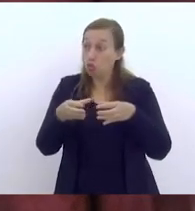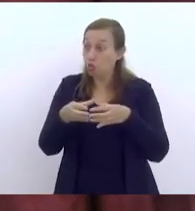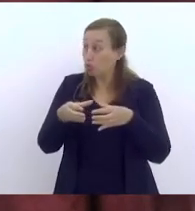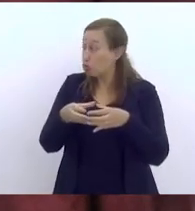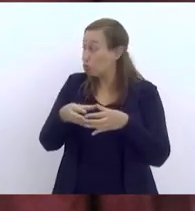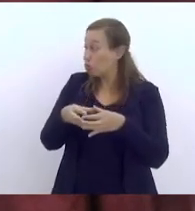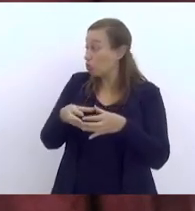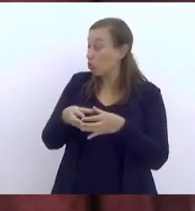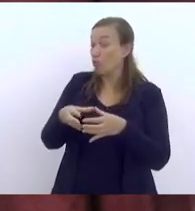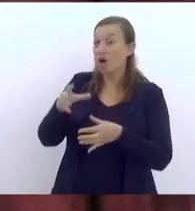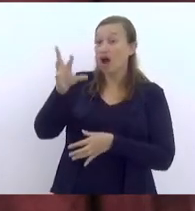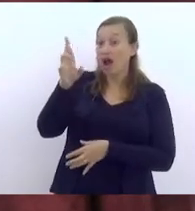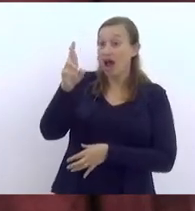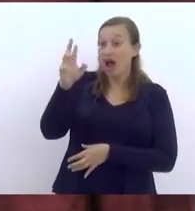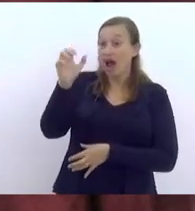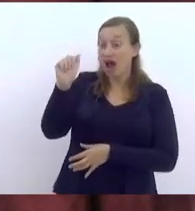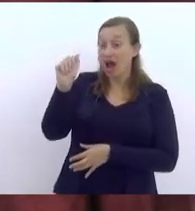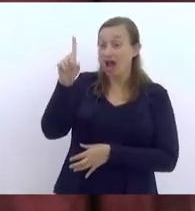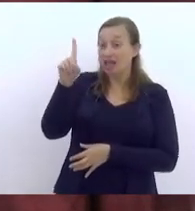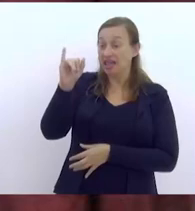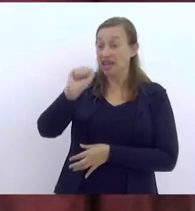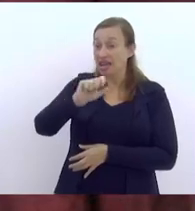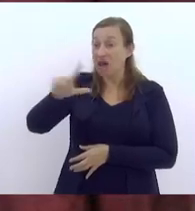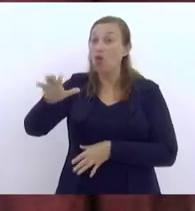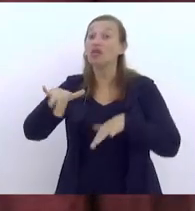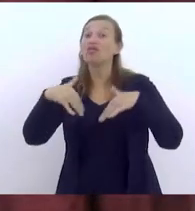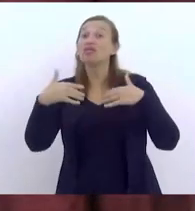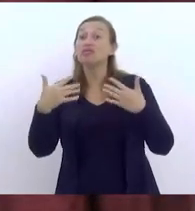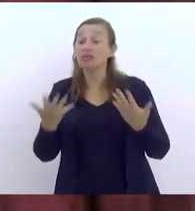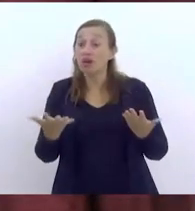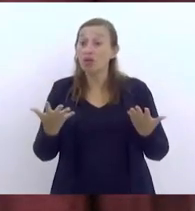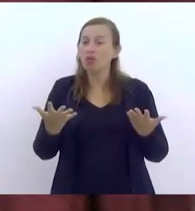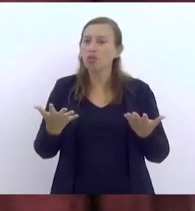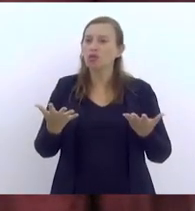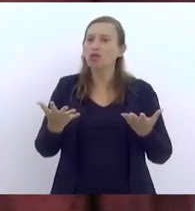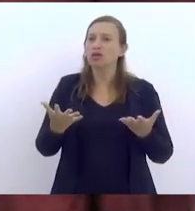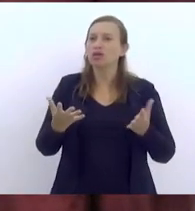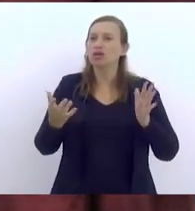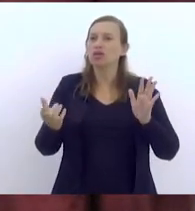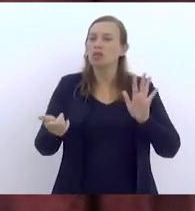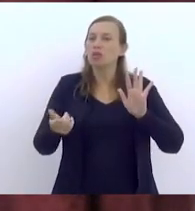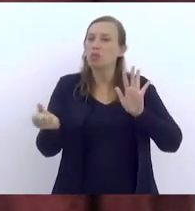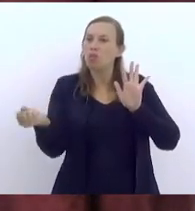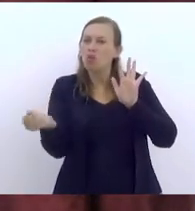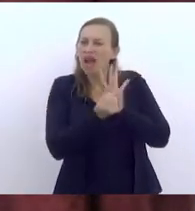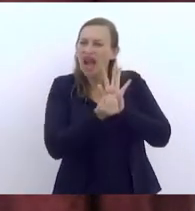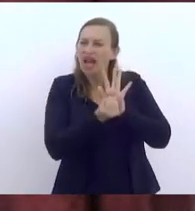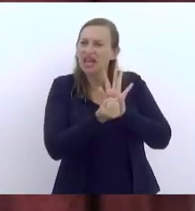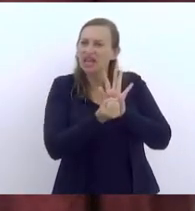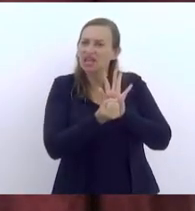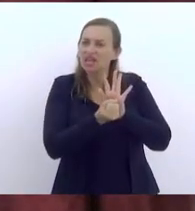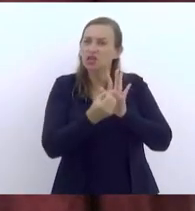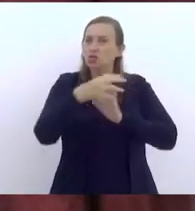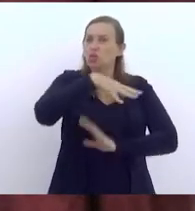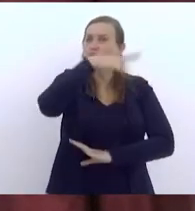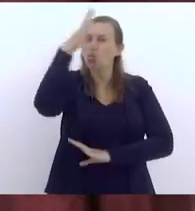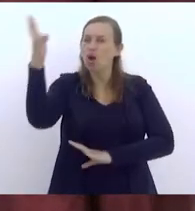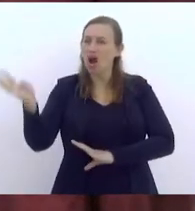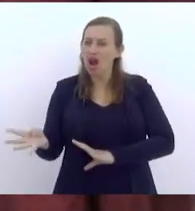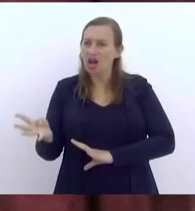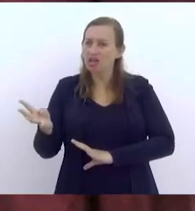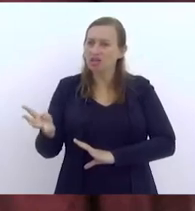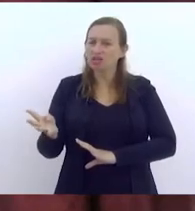grupo misto organizar o seu evento. Portanto, colar um carimbo no Arco-Íris